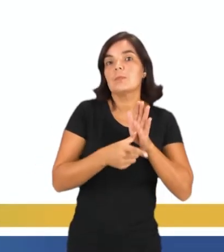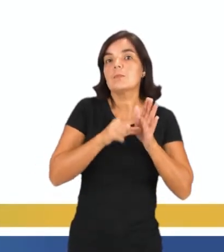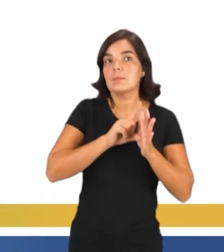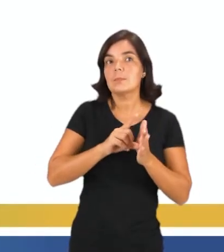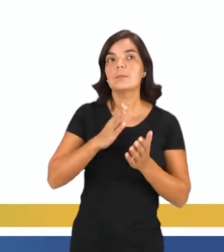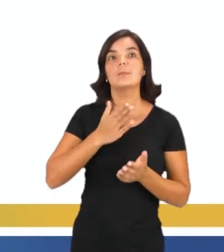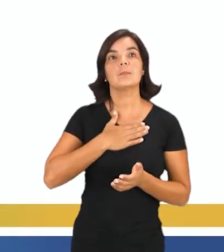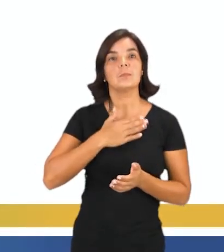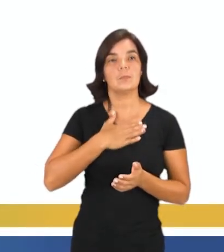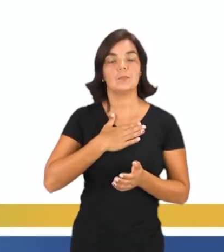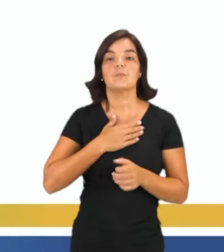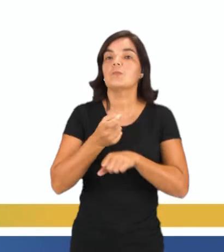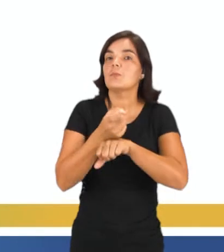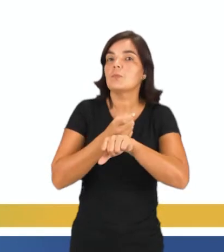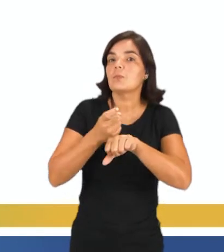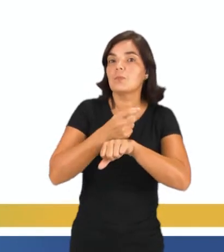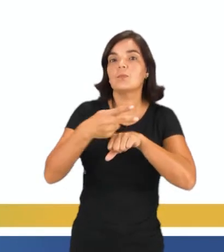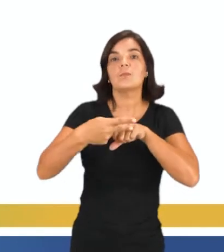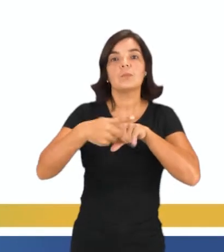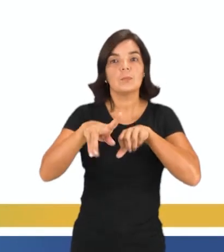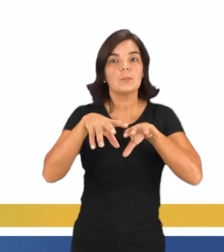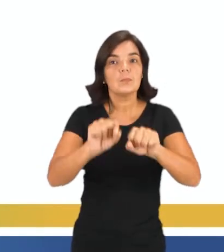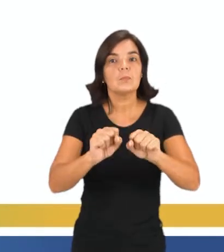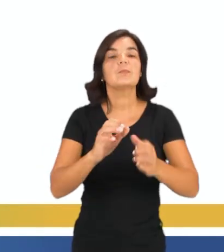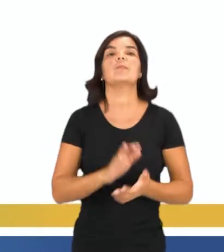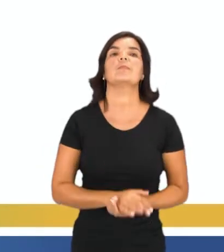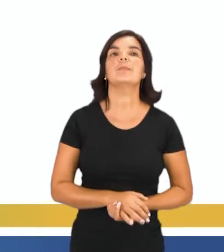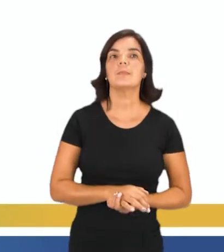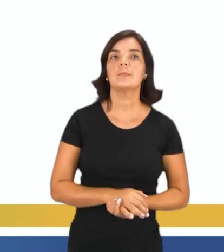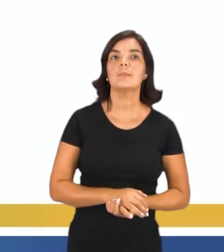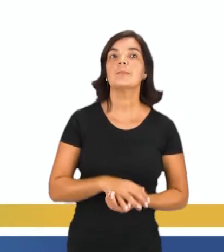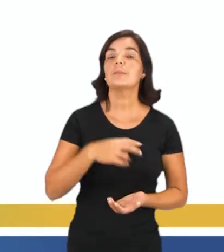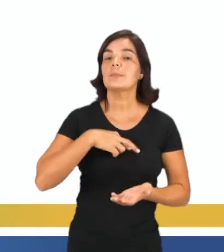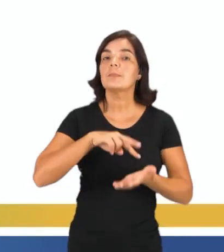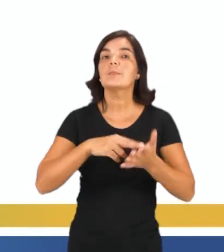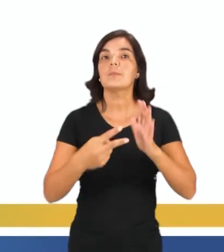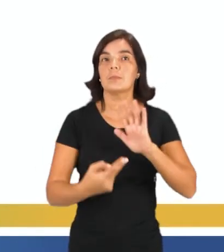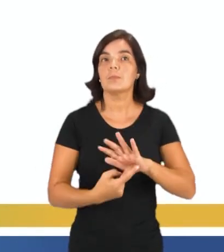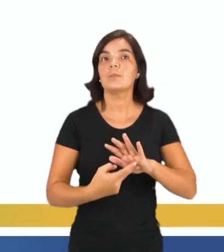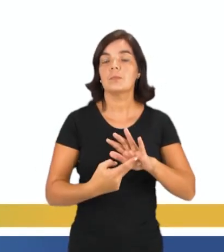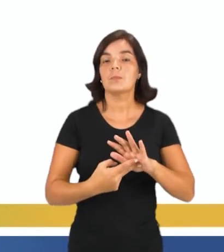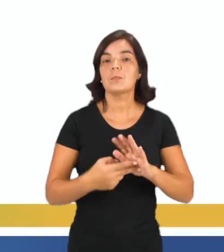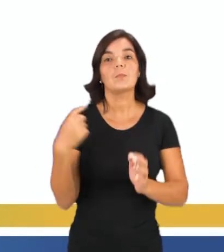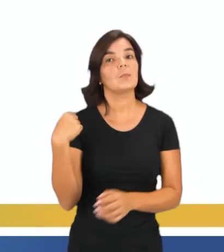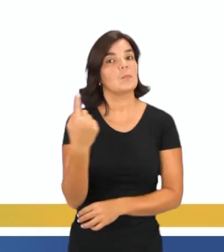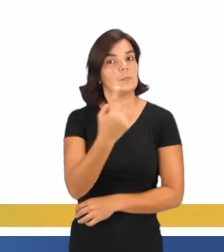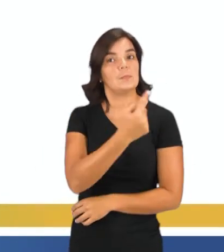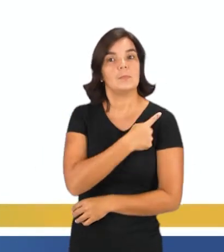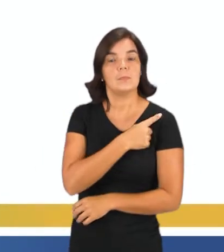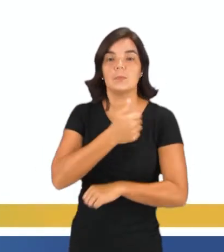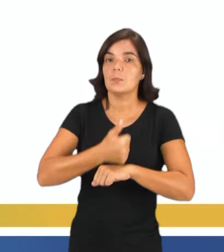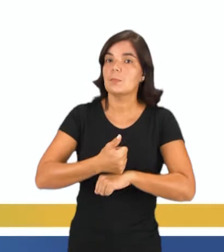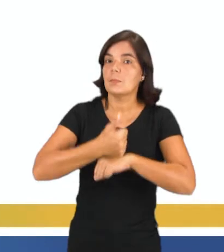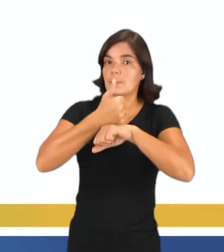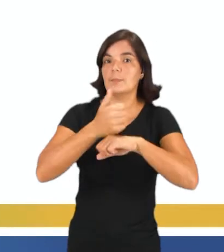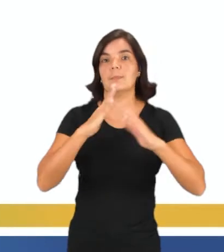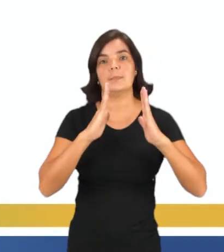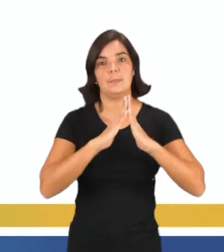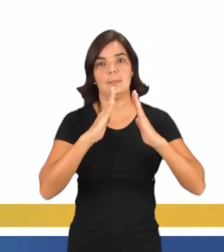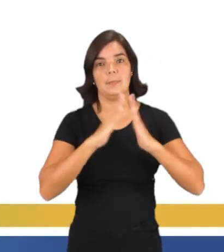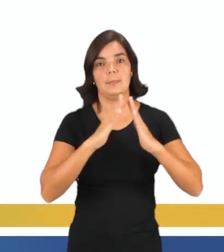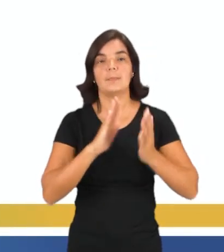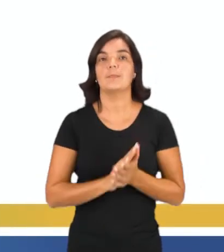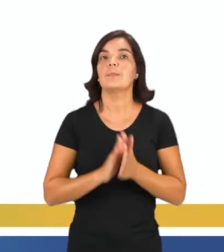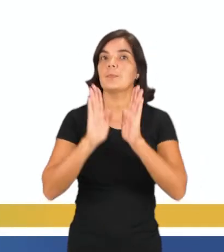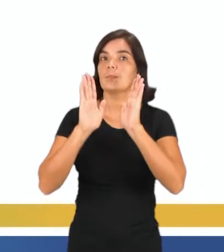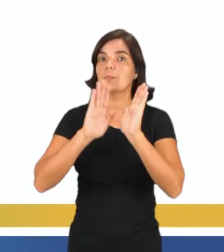eu tenho aqui um adjetivo possessivo. Estou dizendo aí, a classificação dessa casa é que ela é nossa, essa é a qualidade dessa casa.